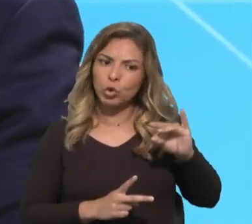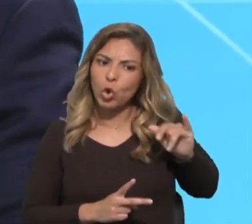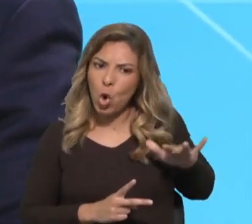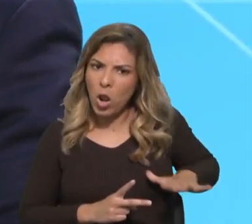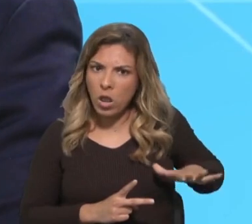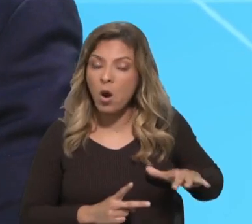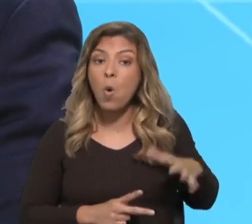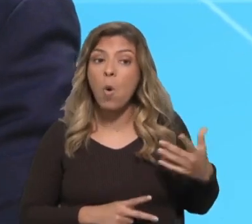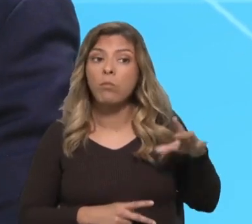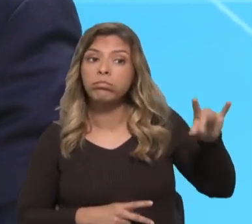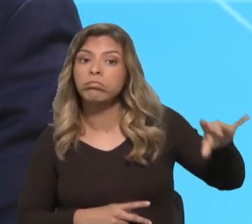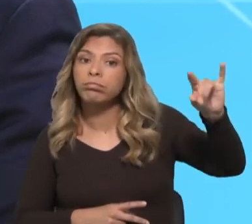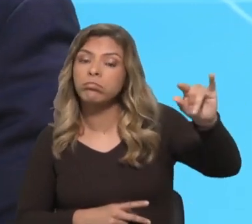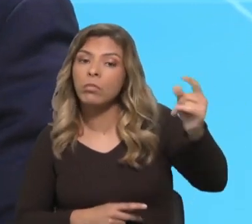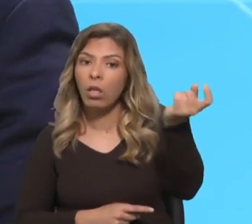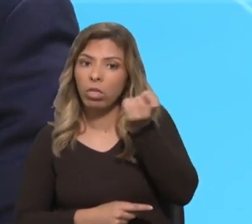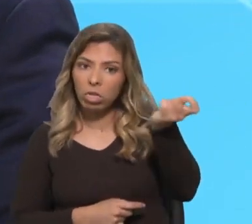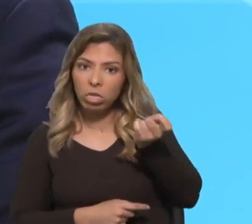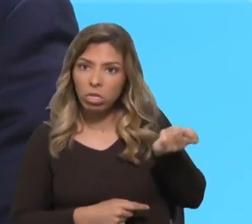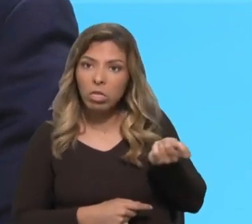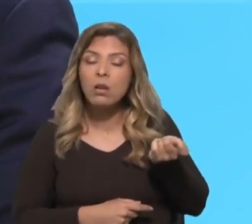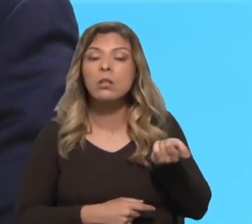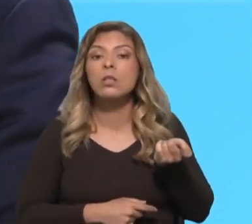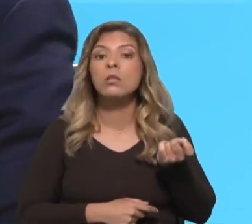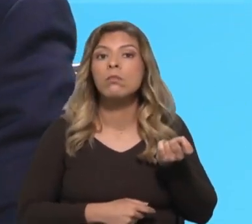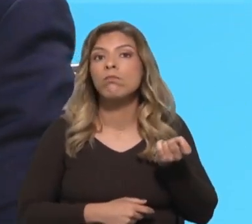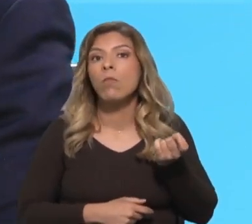outros pontos, portanto, onde já havia